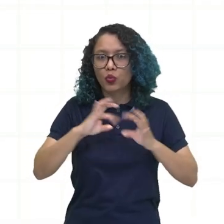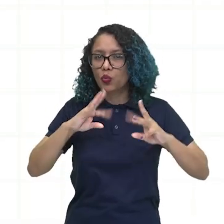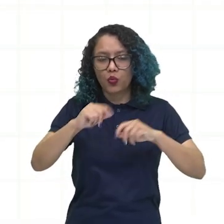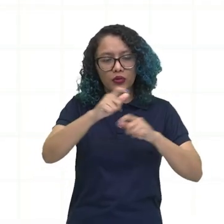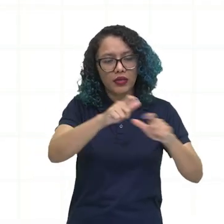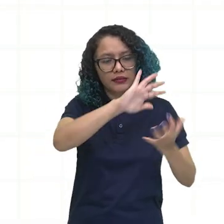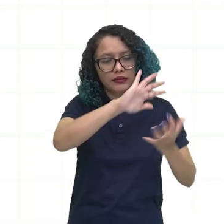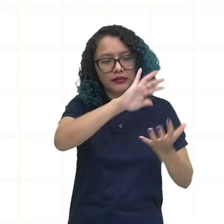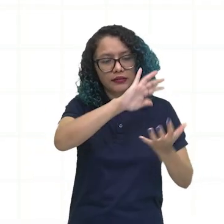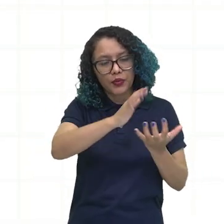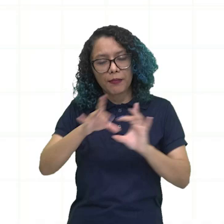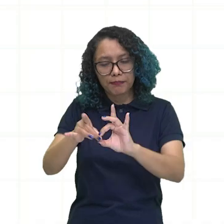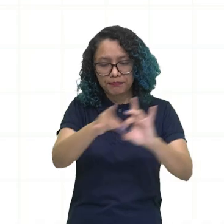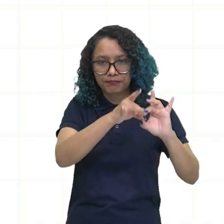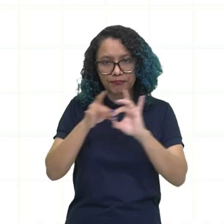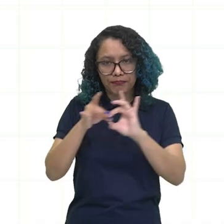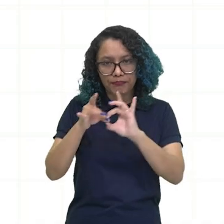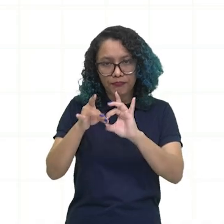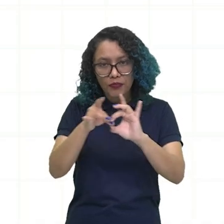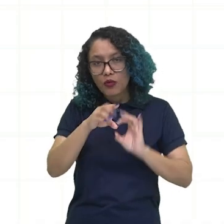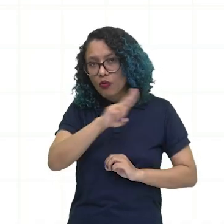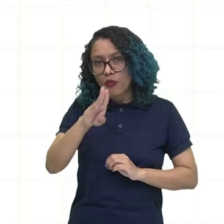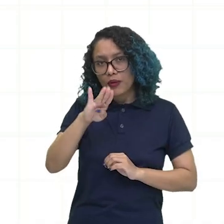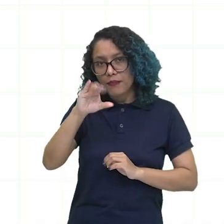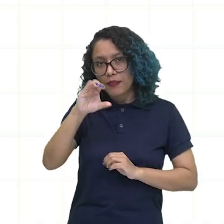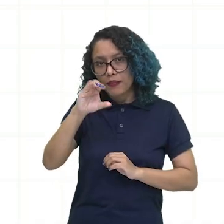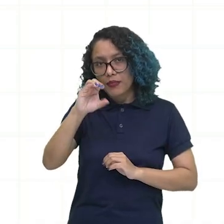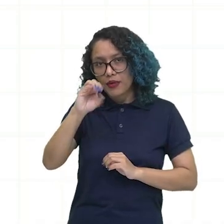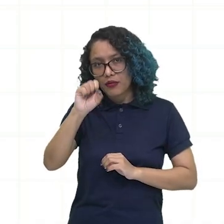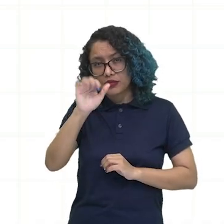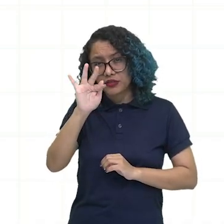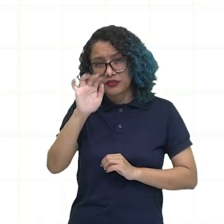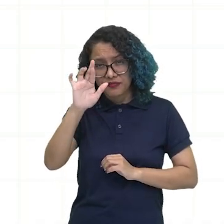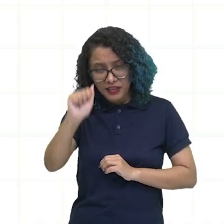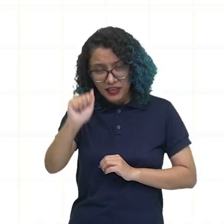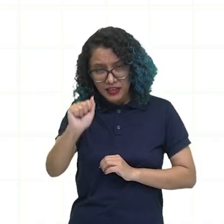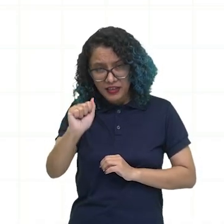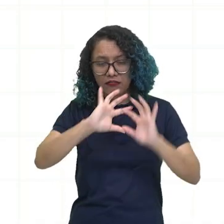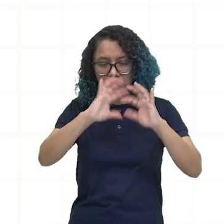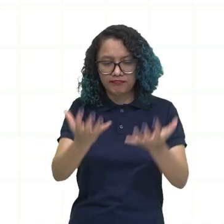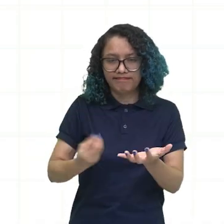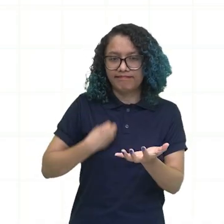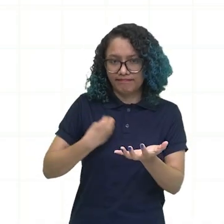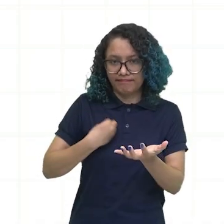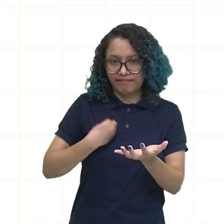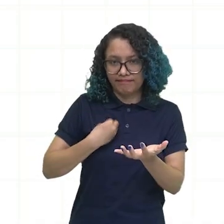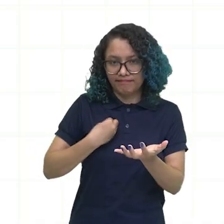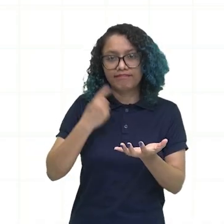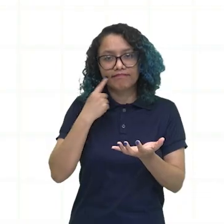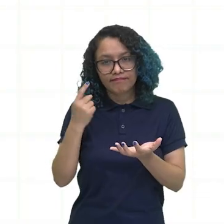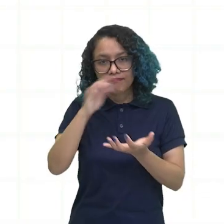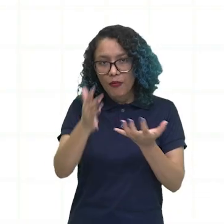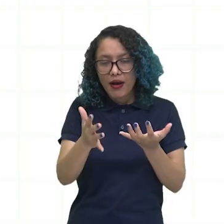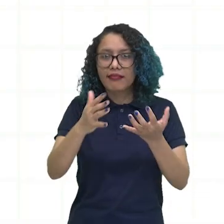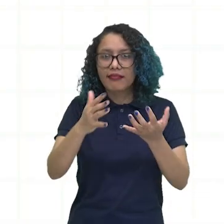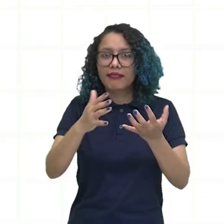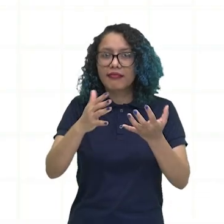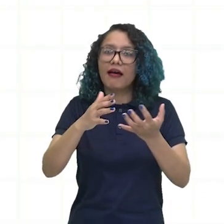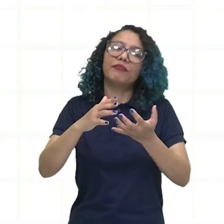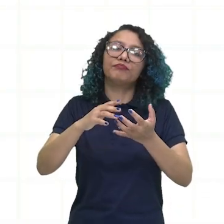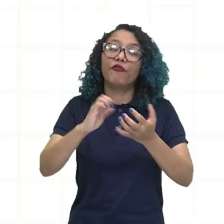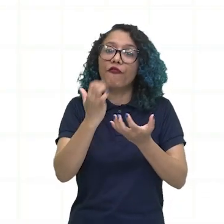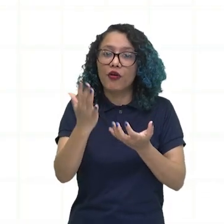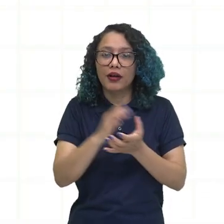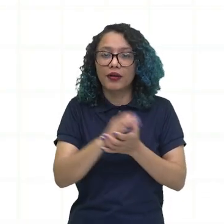essas camadas, certo? Então, essas são as nossas camadas externas. Nós temos a